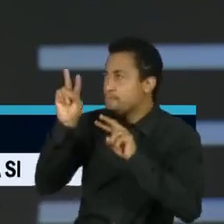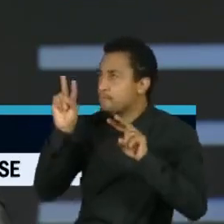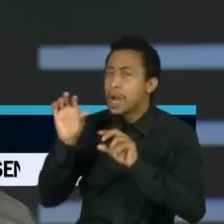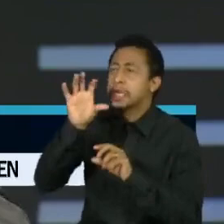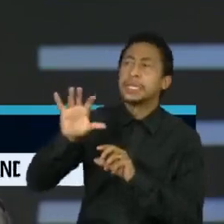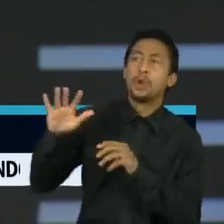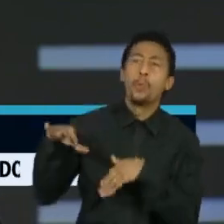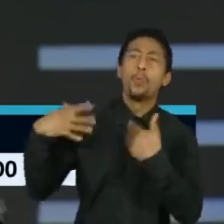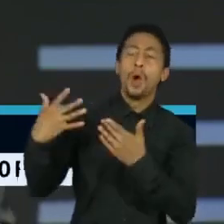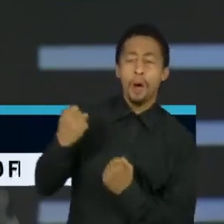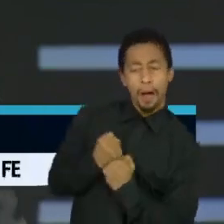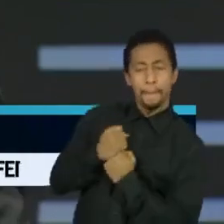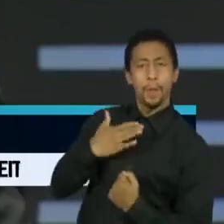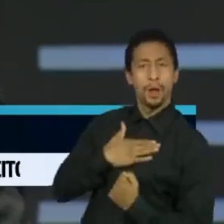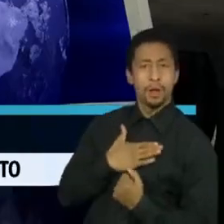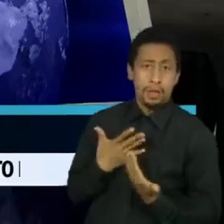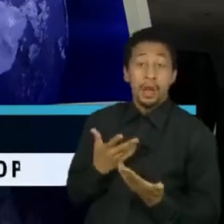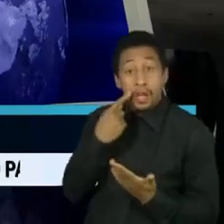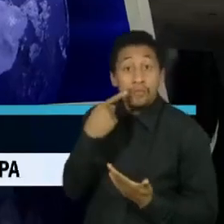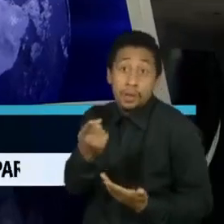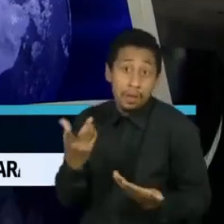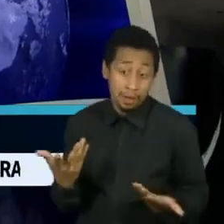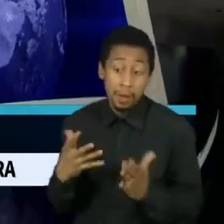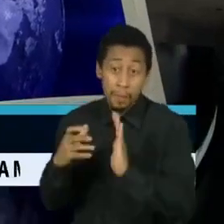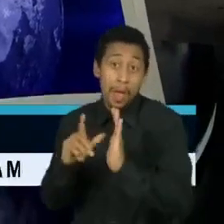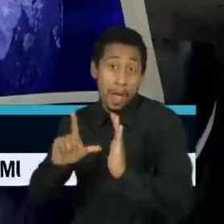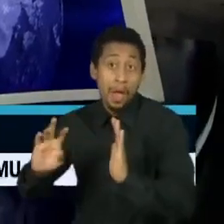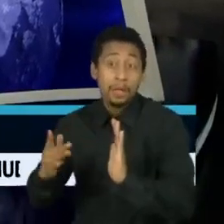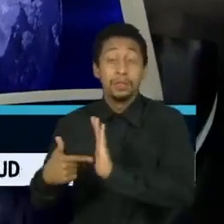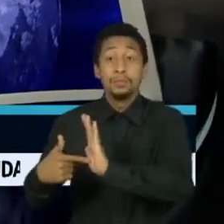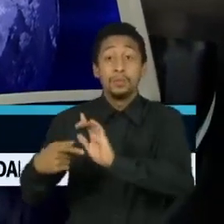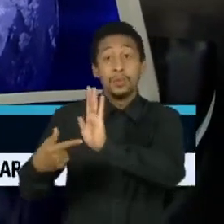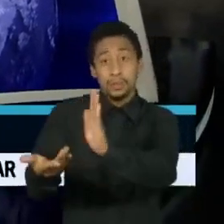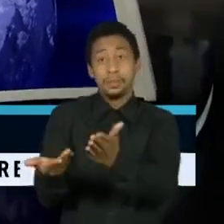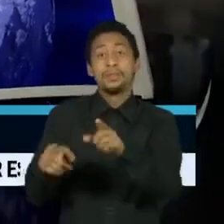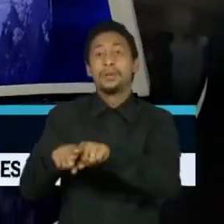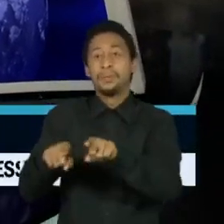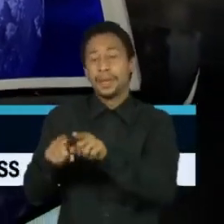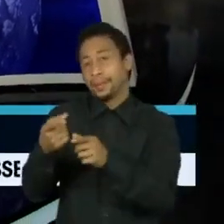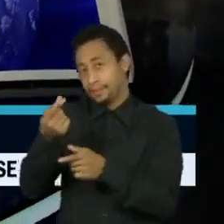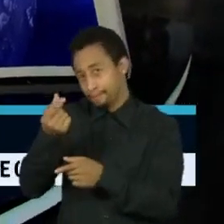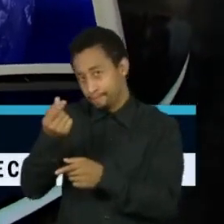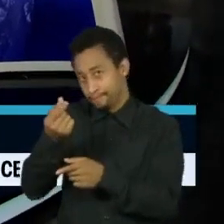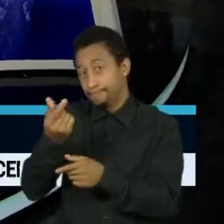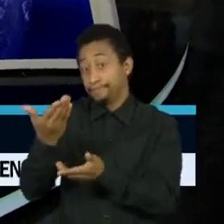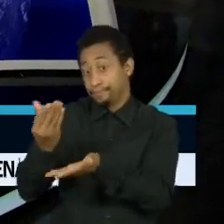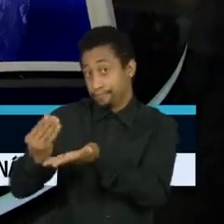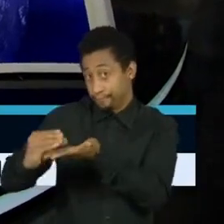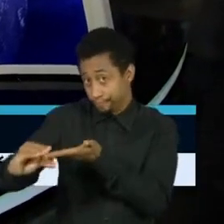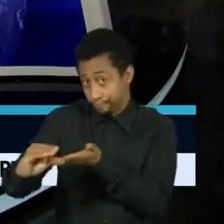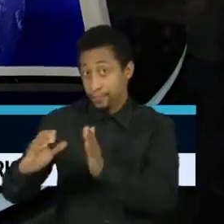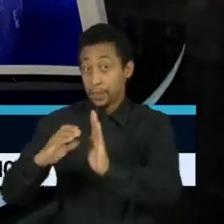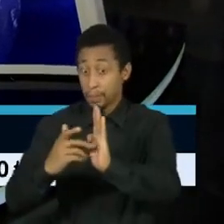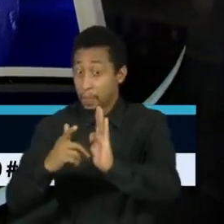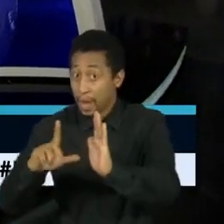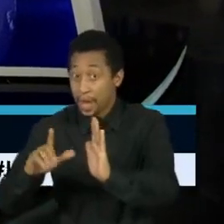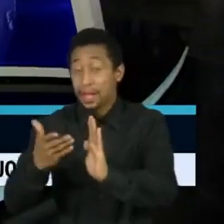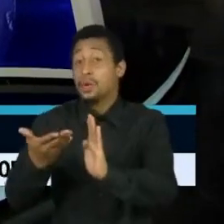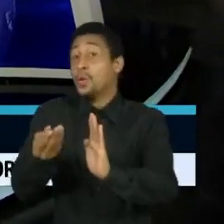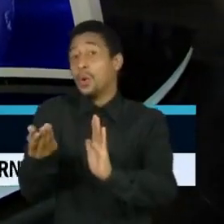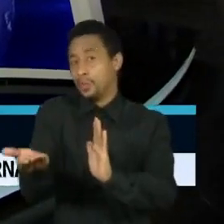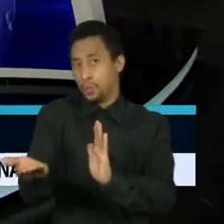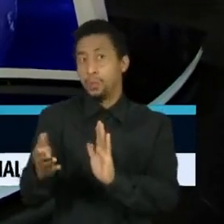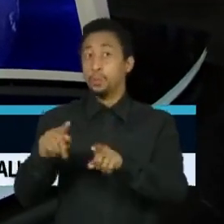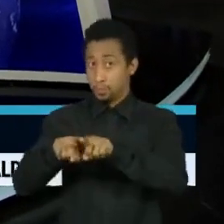e controlar o fundo partidário também, ou seja, recursos financeiros, né? Valdemar da Costa Neto é dono do PL, né? Assim como também você